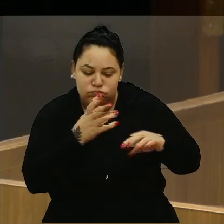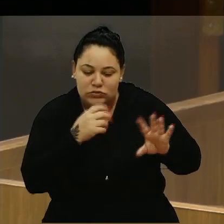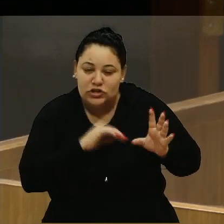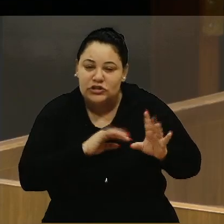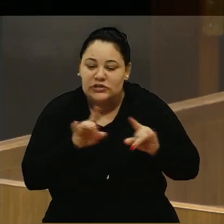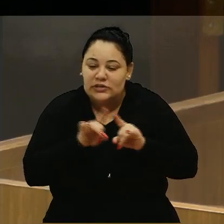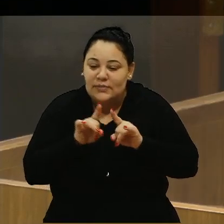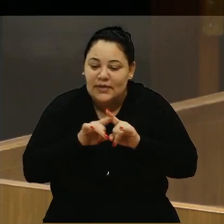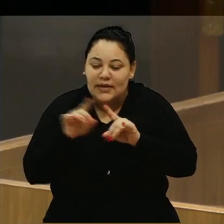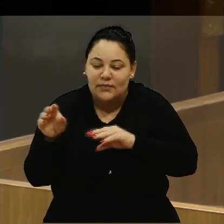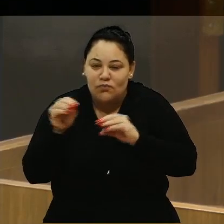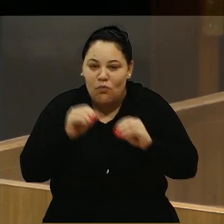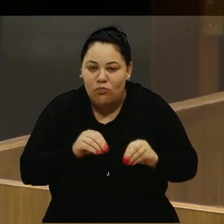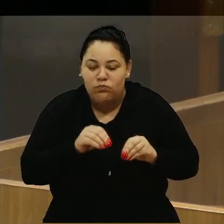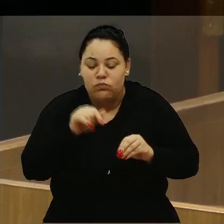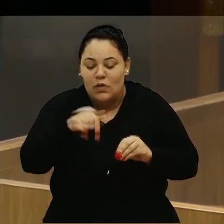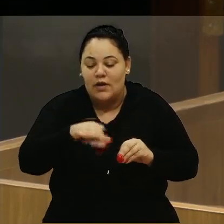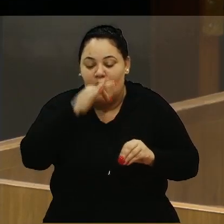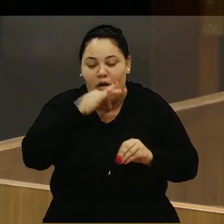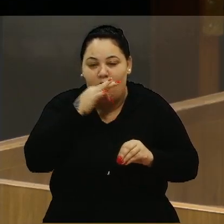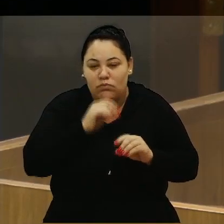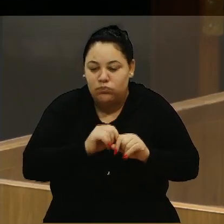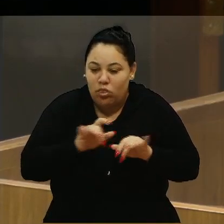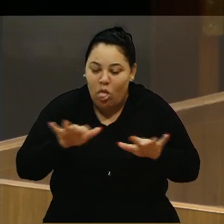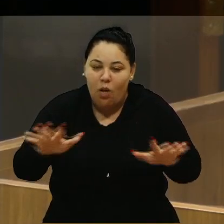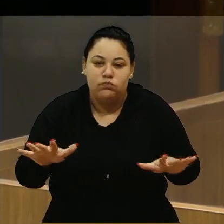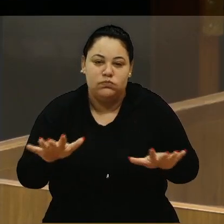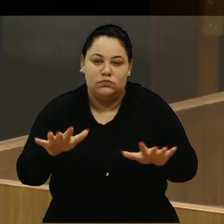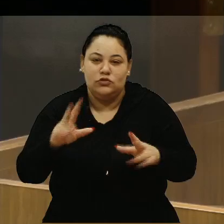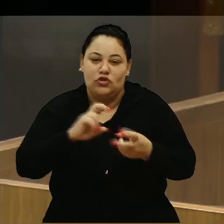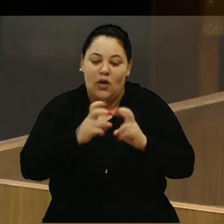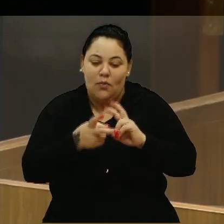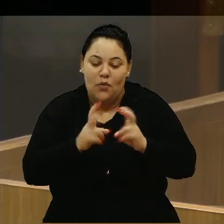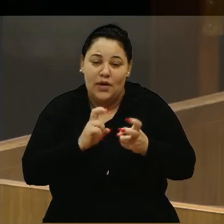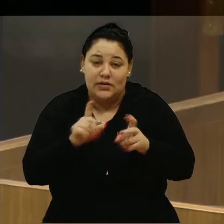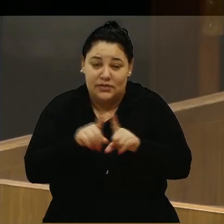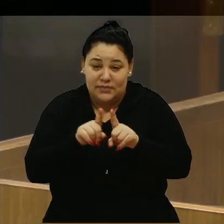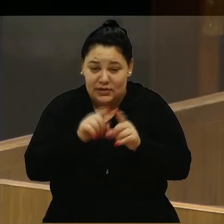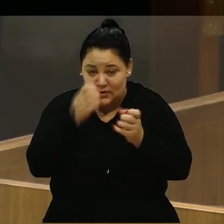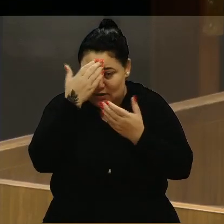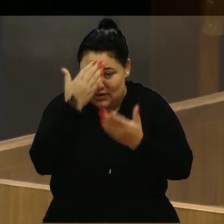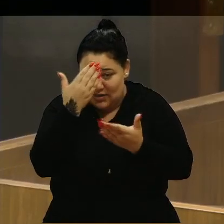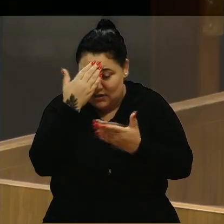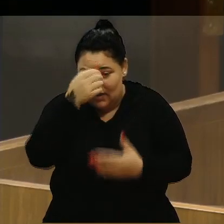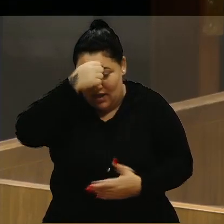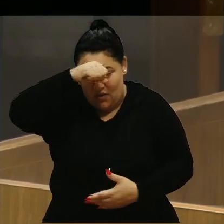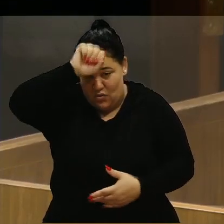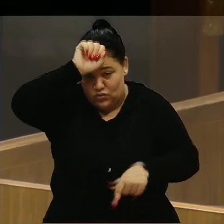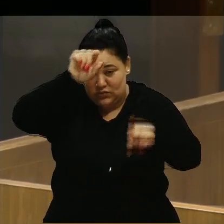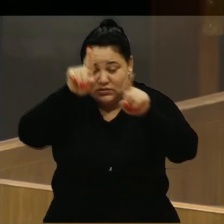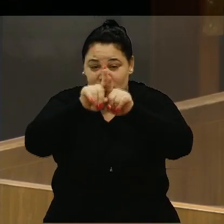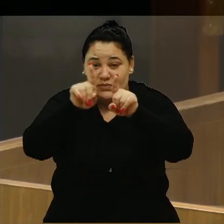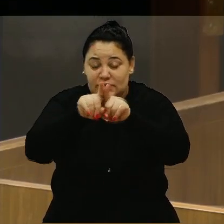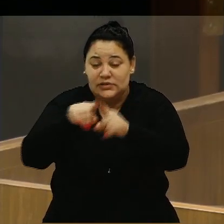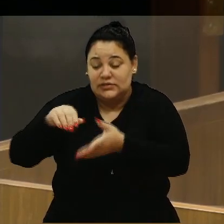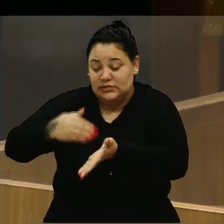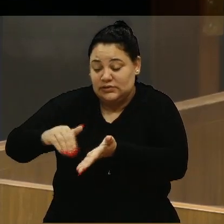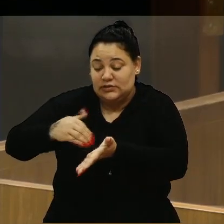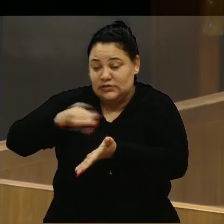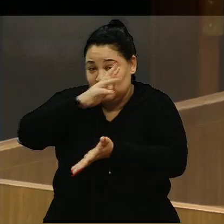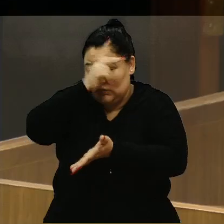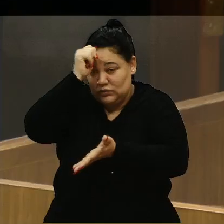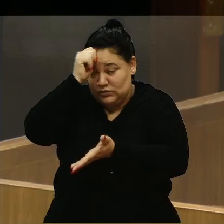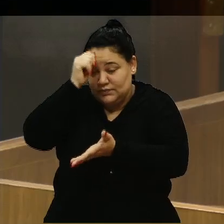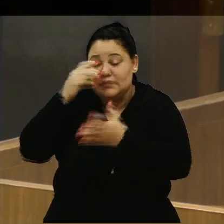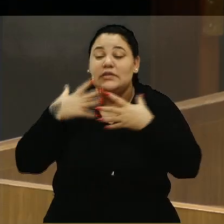em nossos corações. Também nossos agradecimentos à Universidade de Caxias do Sul, Secretaria Municipal de